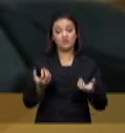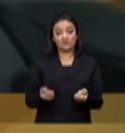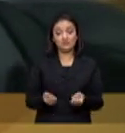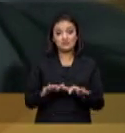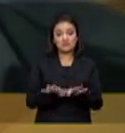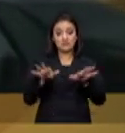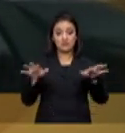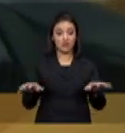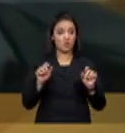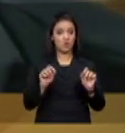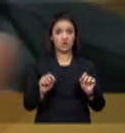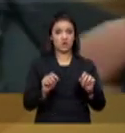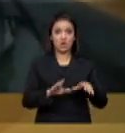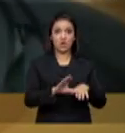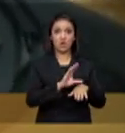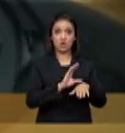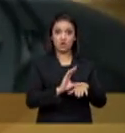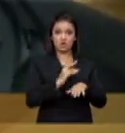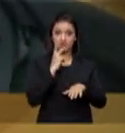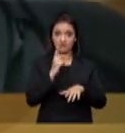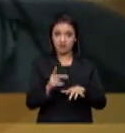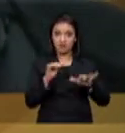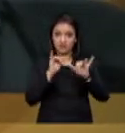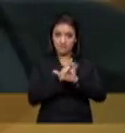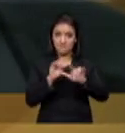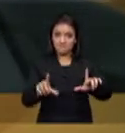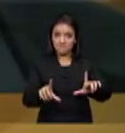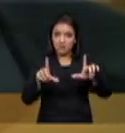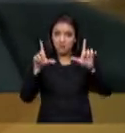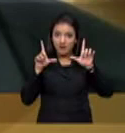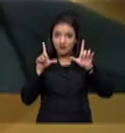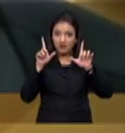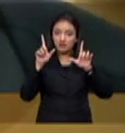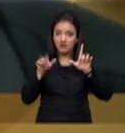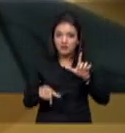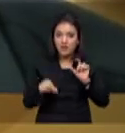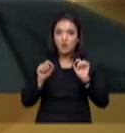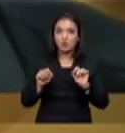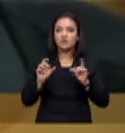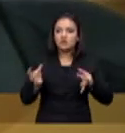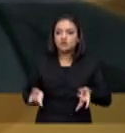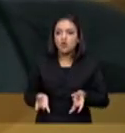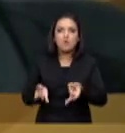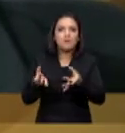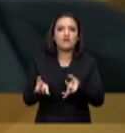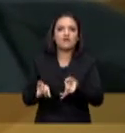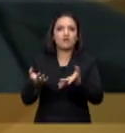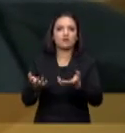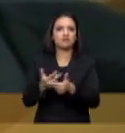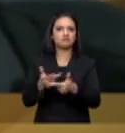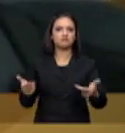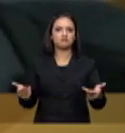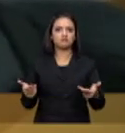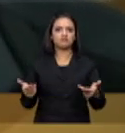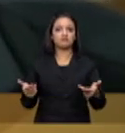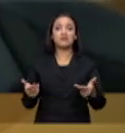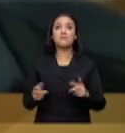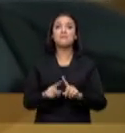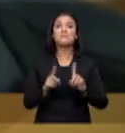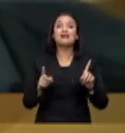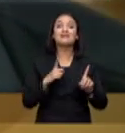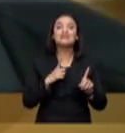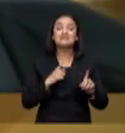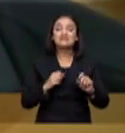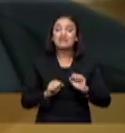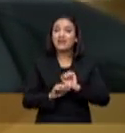A Constituição trata de propaganda comercial, que é um gênero de propaganda. E tão é clara, tão evidente